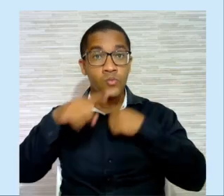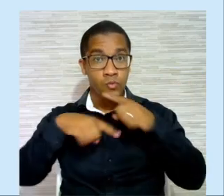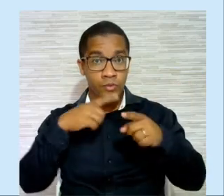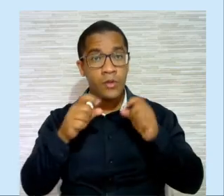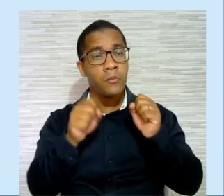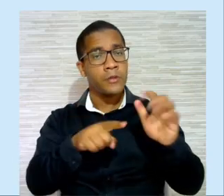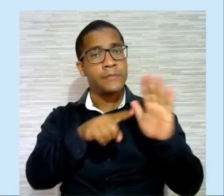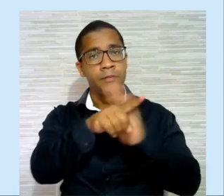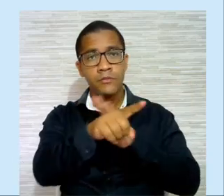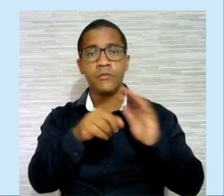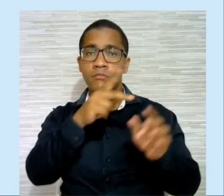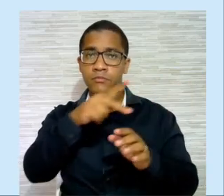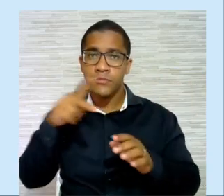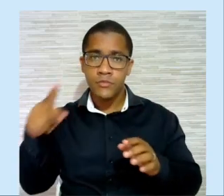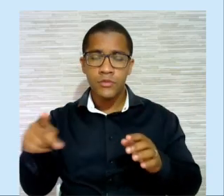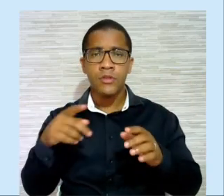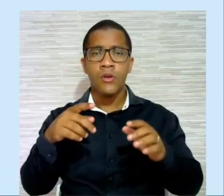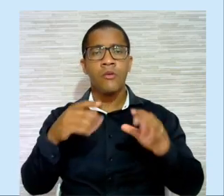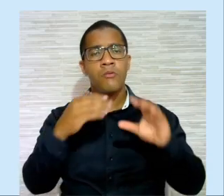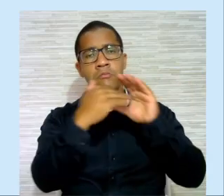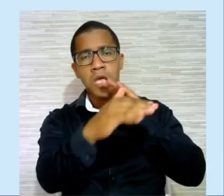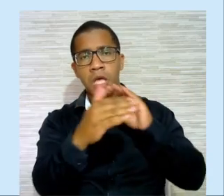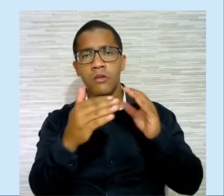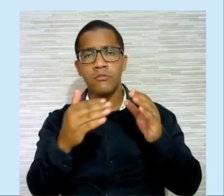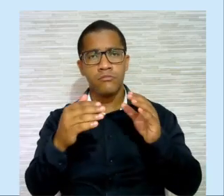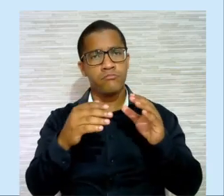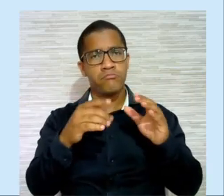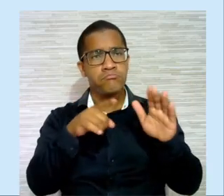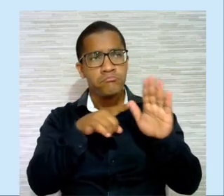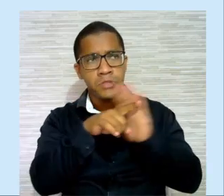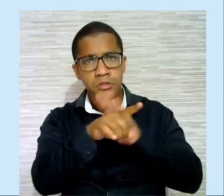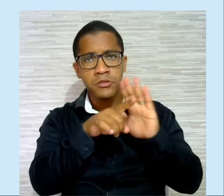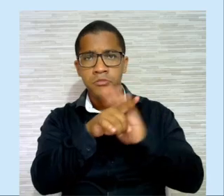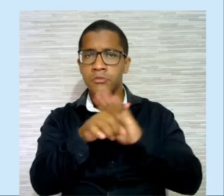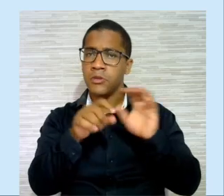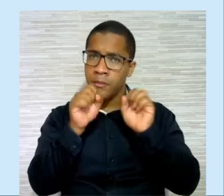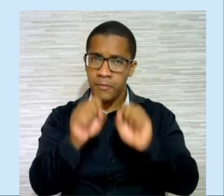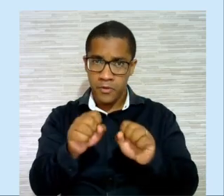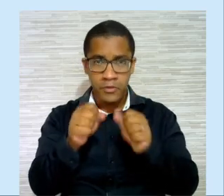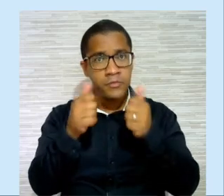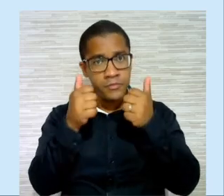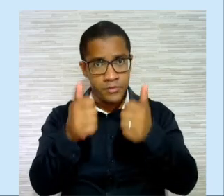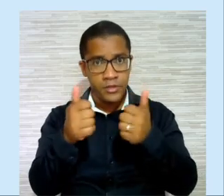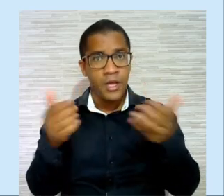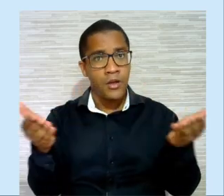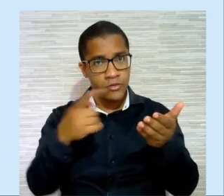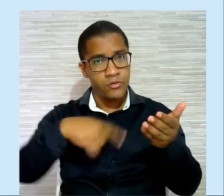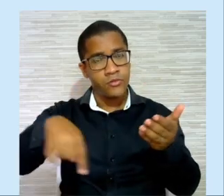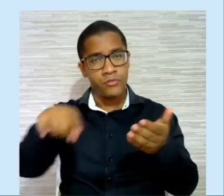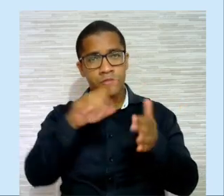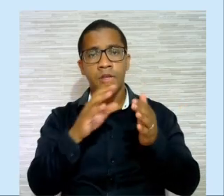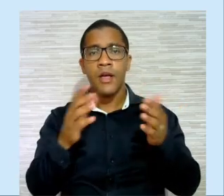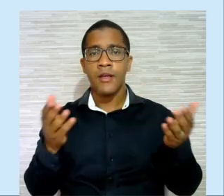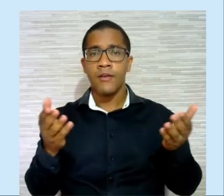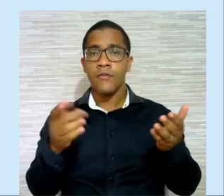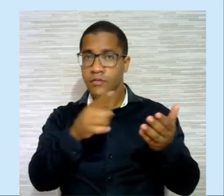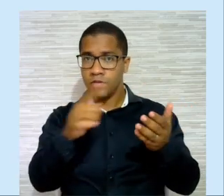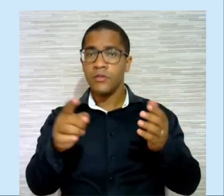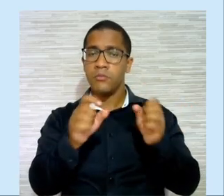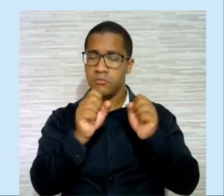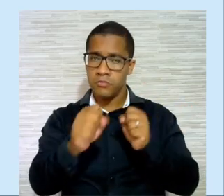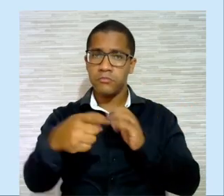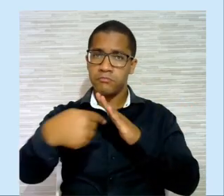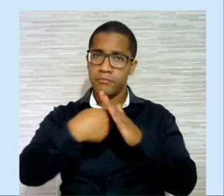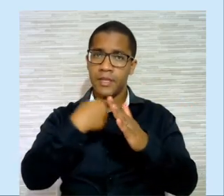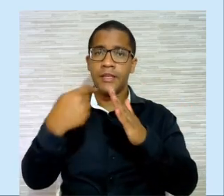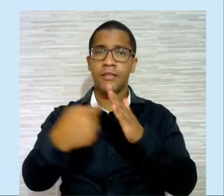saiba mandar ou enviar algum e-mail com as suas perguntas, com as suas dúvidas, e a gente vai atender, ok? Estamos disponíveis para que você